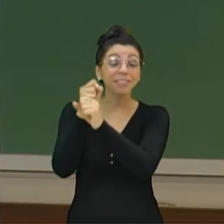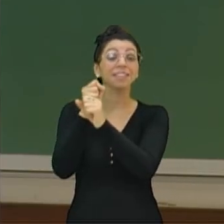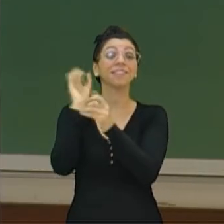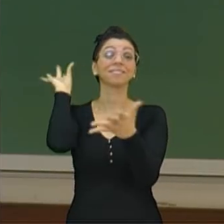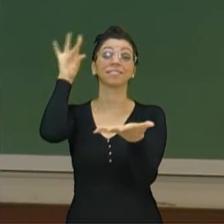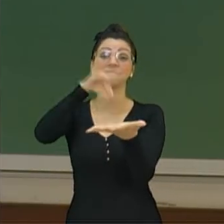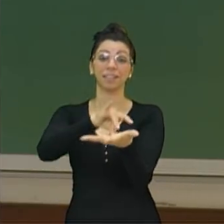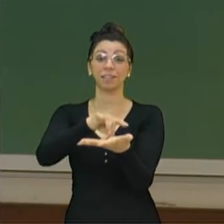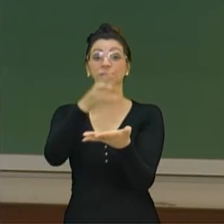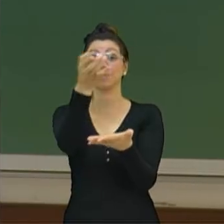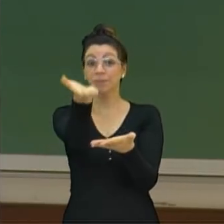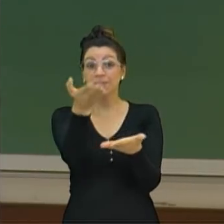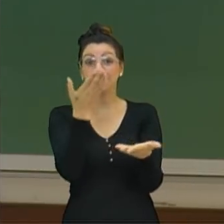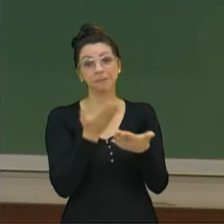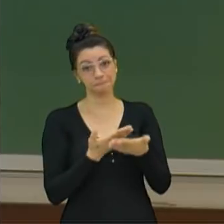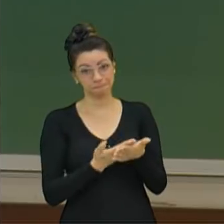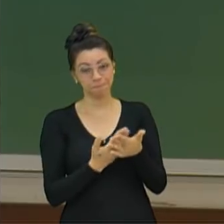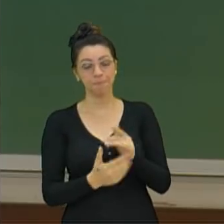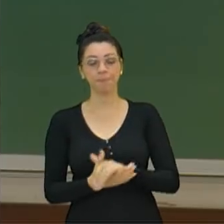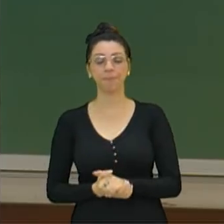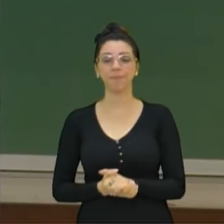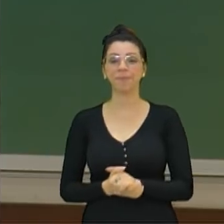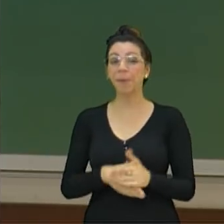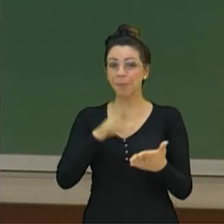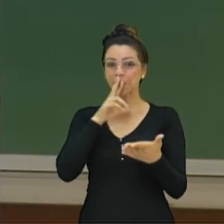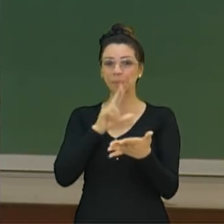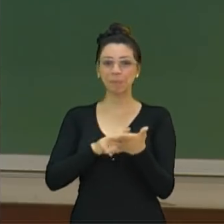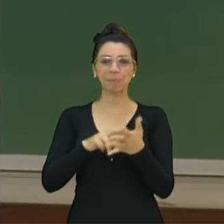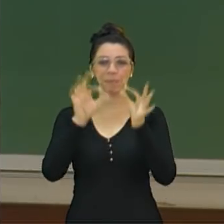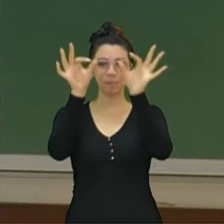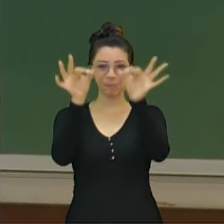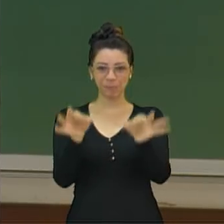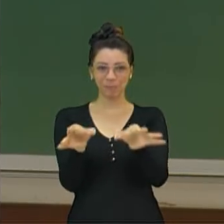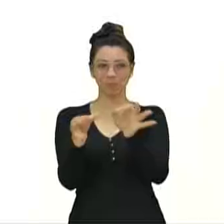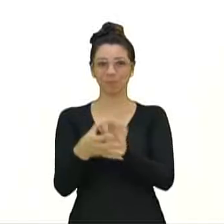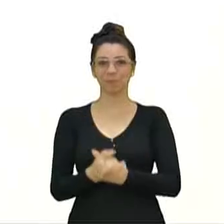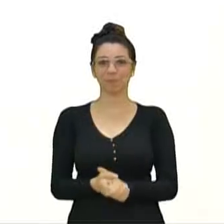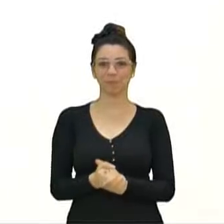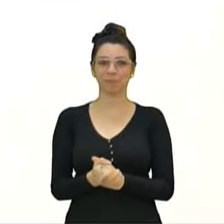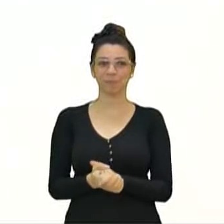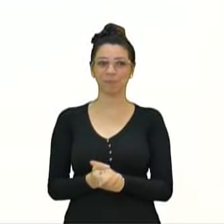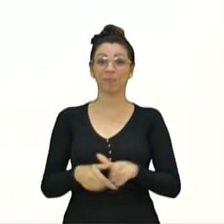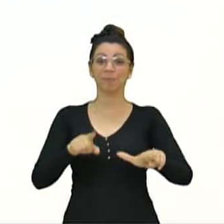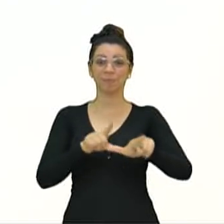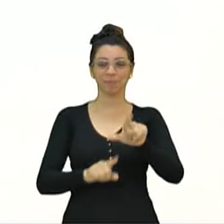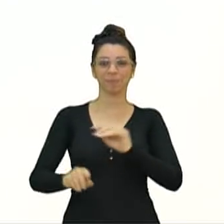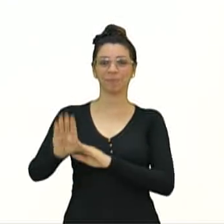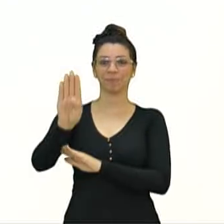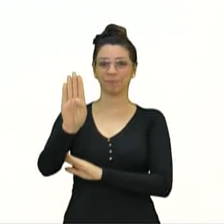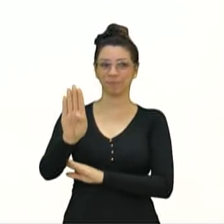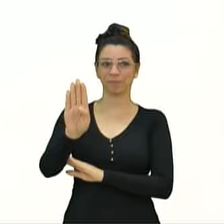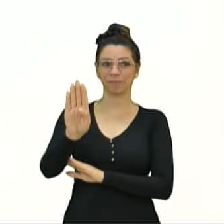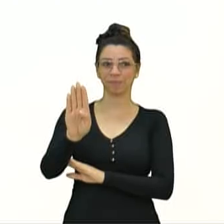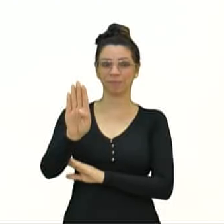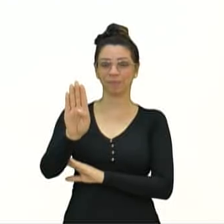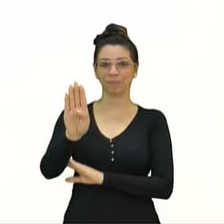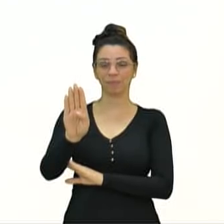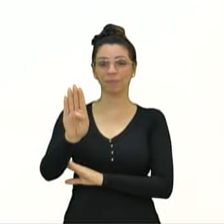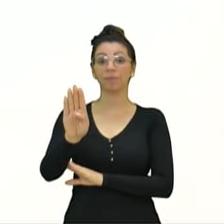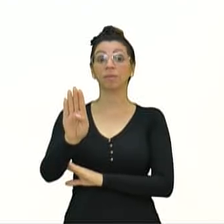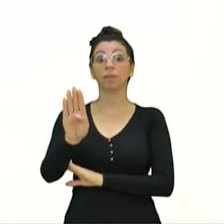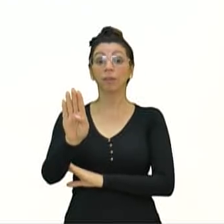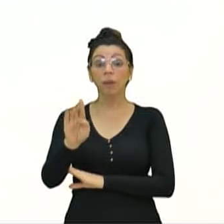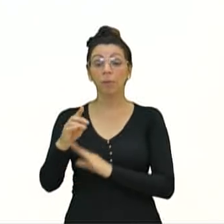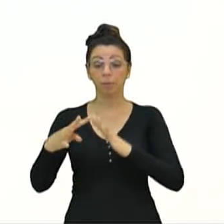que vocês já estudaram. Então vamos ver qual é a resposta correta. Resposta correta, letra B. Partes de um